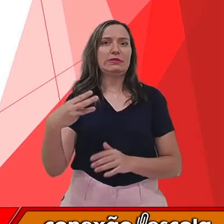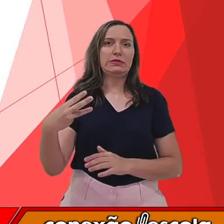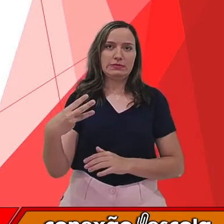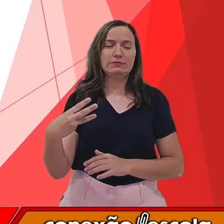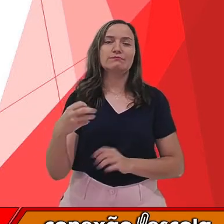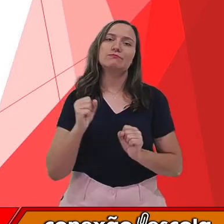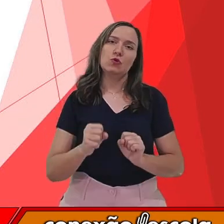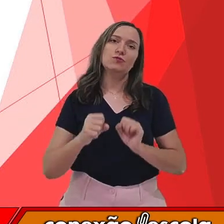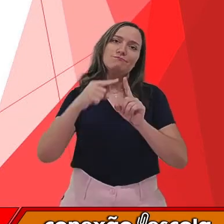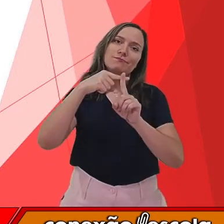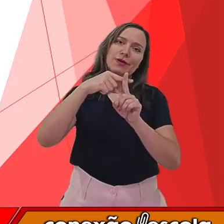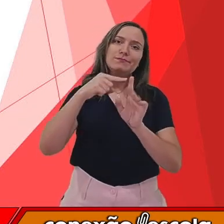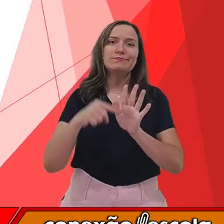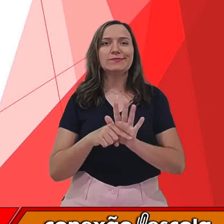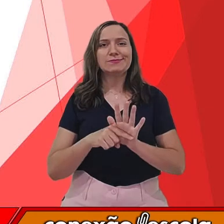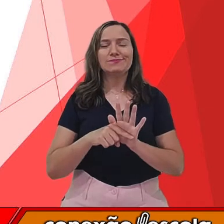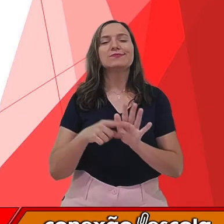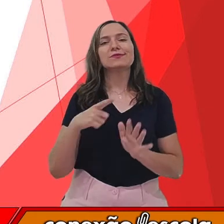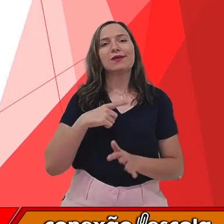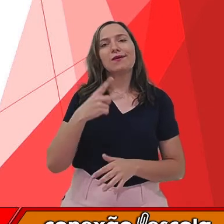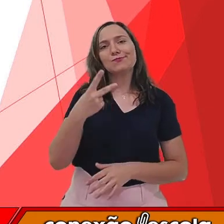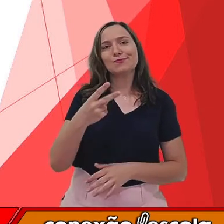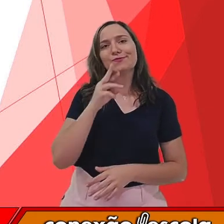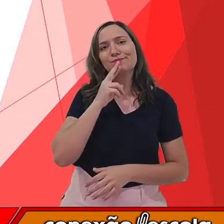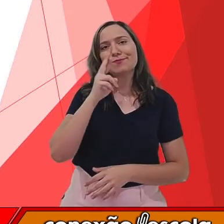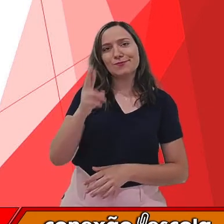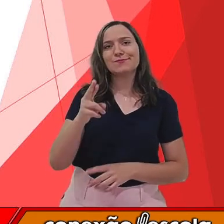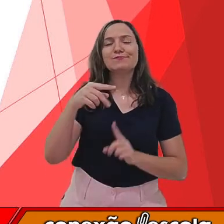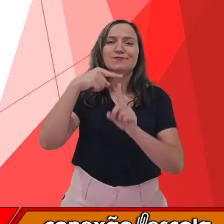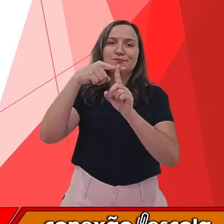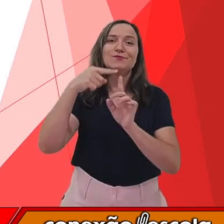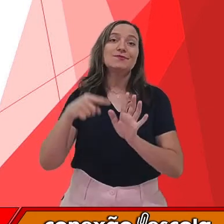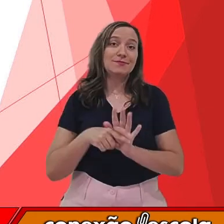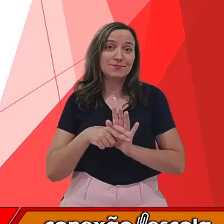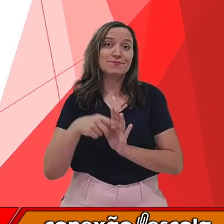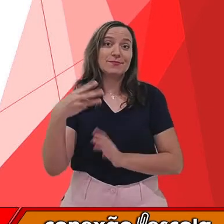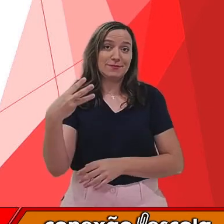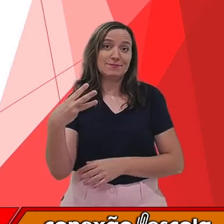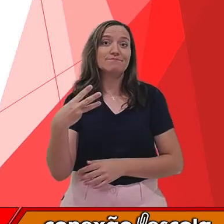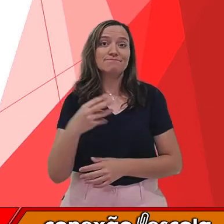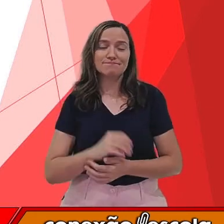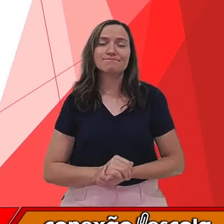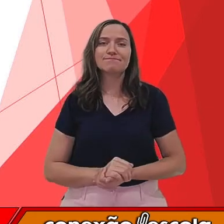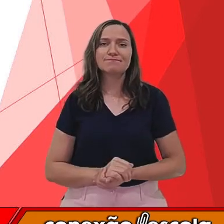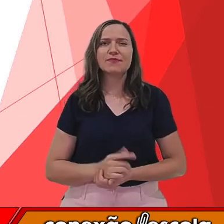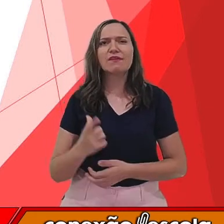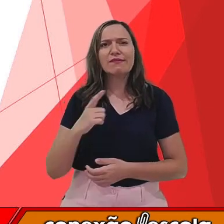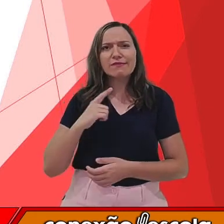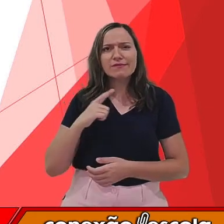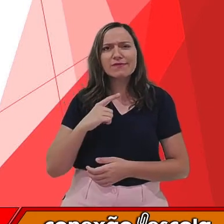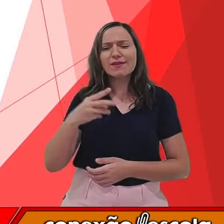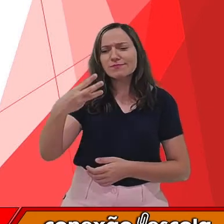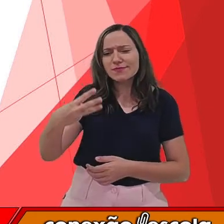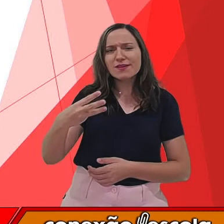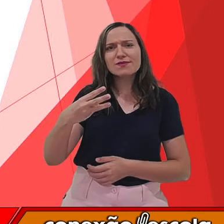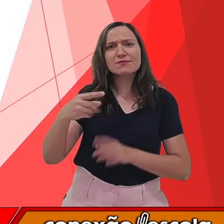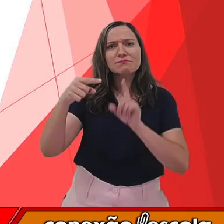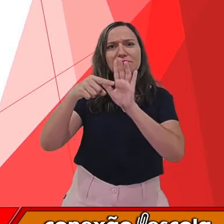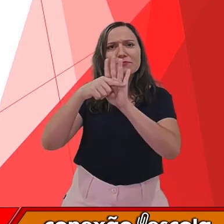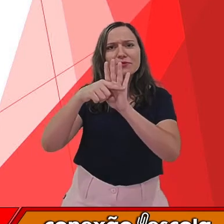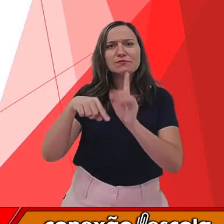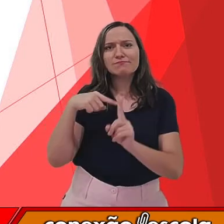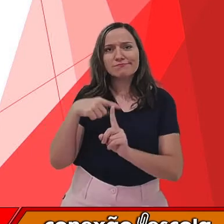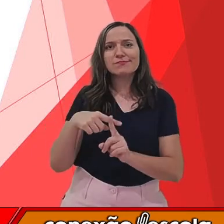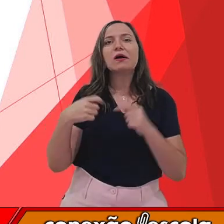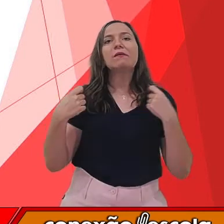tenho duas respostas 13 positivo e uma com três negativo se eu tenho duas respostas é necessário que